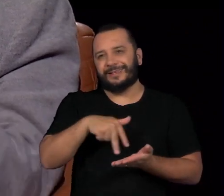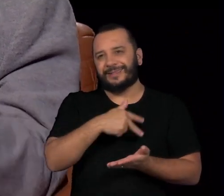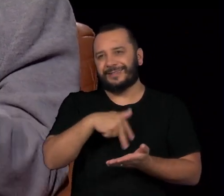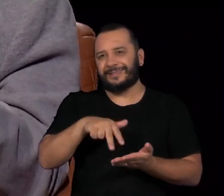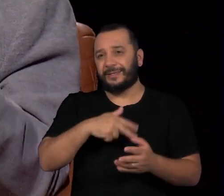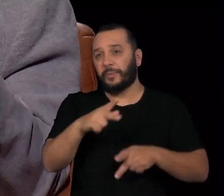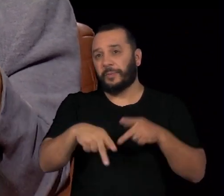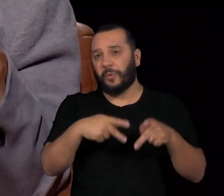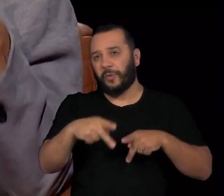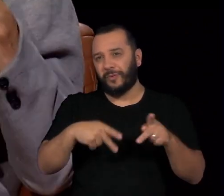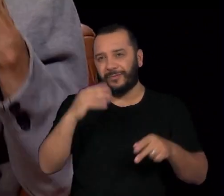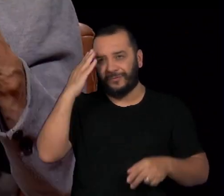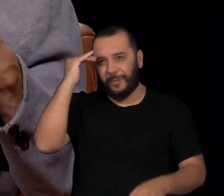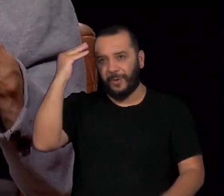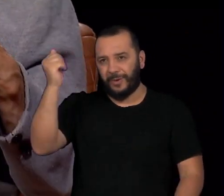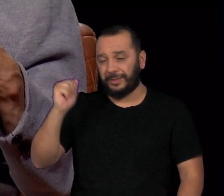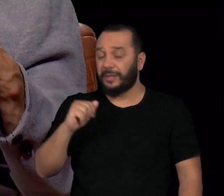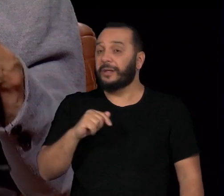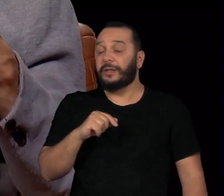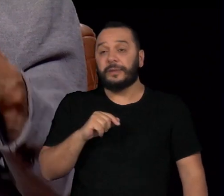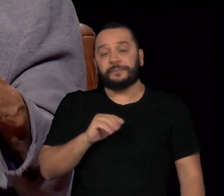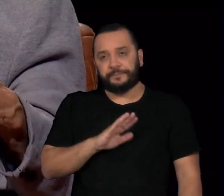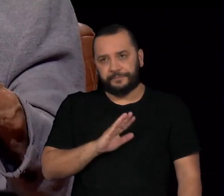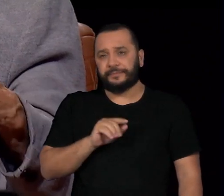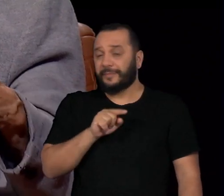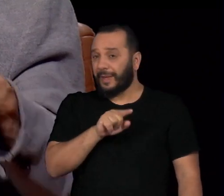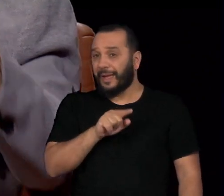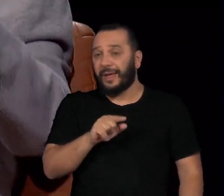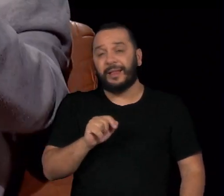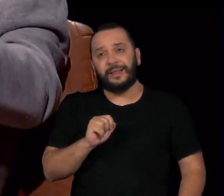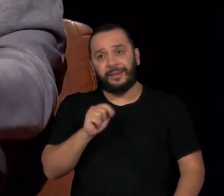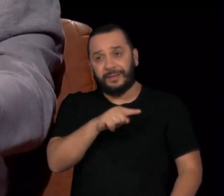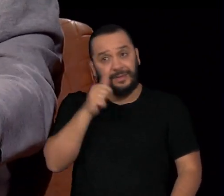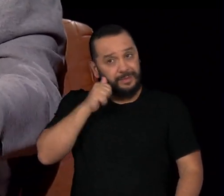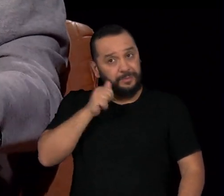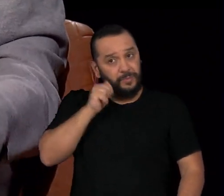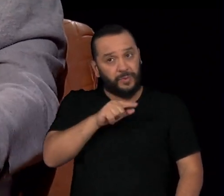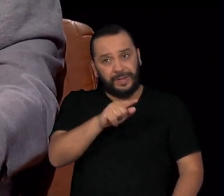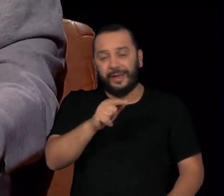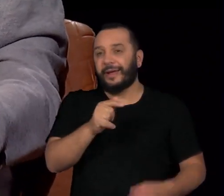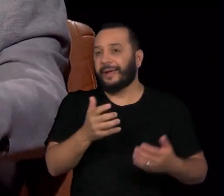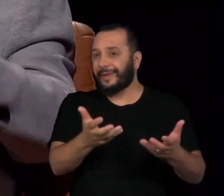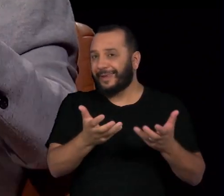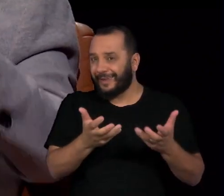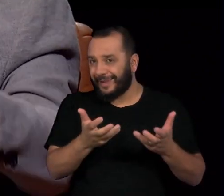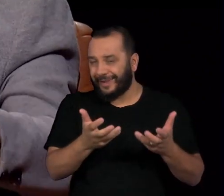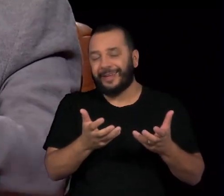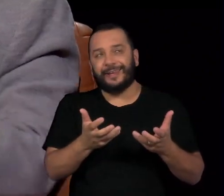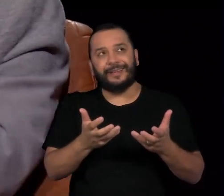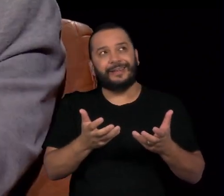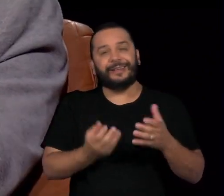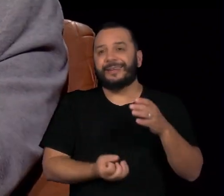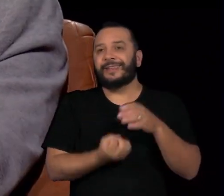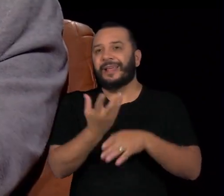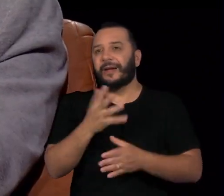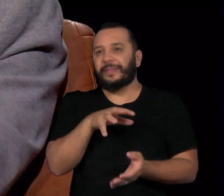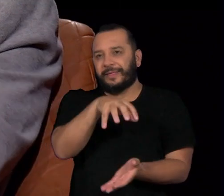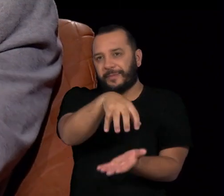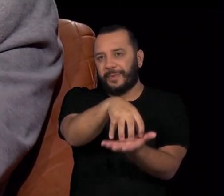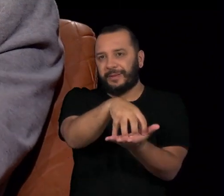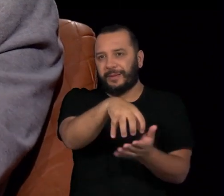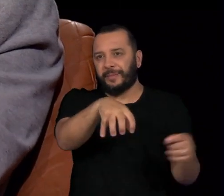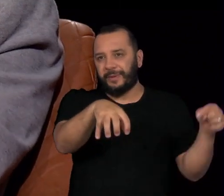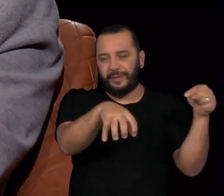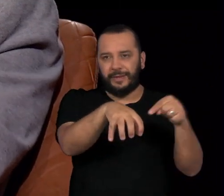e ela estava querendo no no no Instituto de Artes criar um departamento ligado a atividade da dança o daco